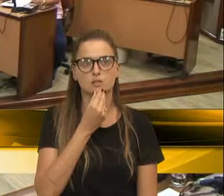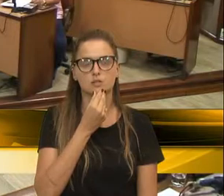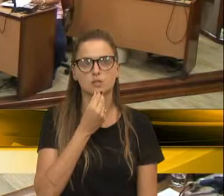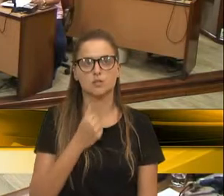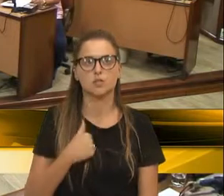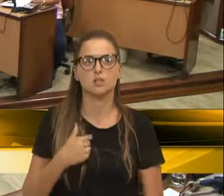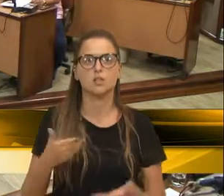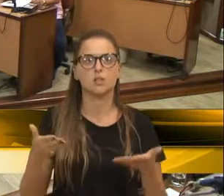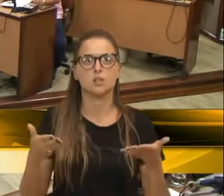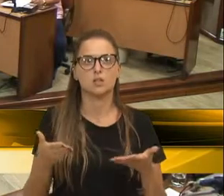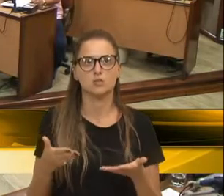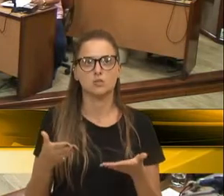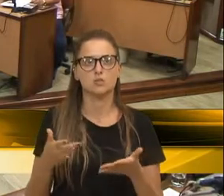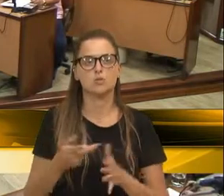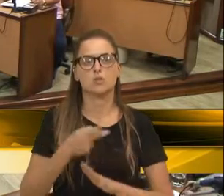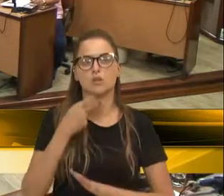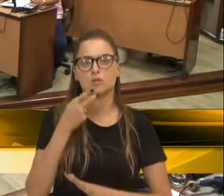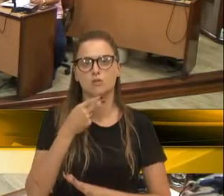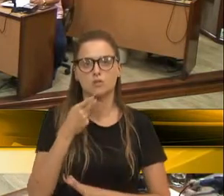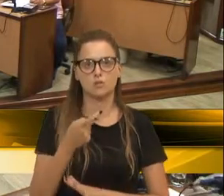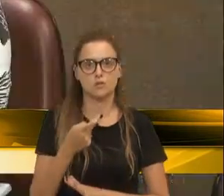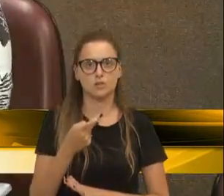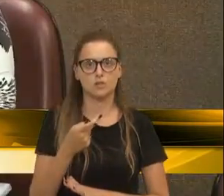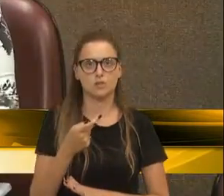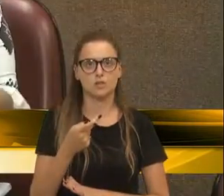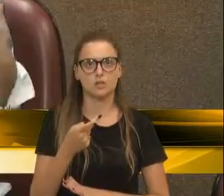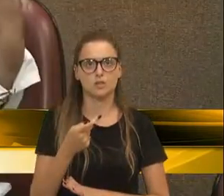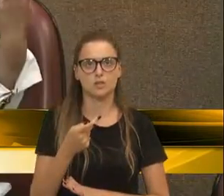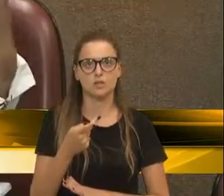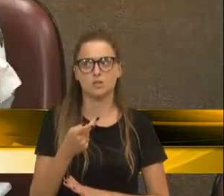eu já havia pronunciado no